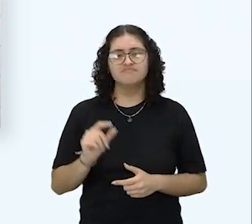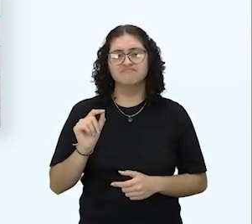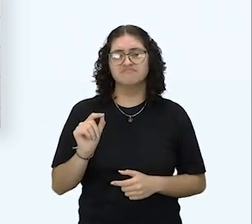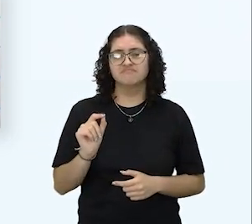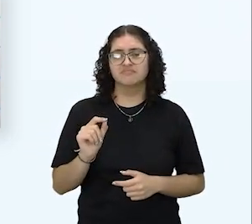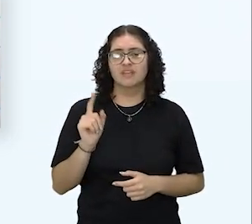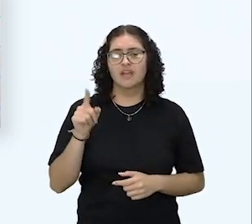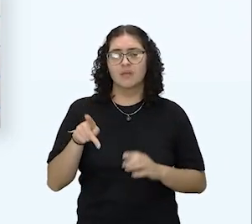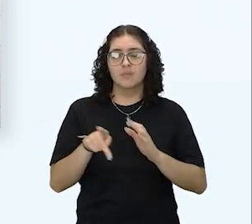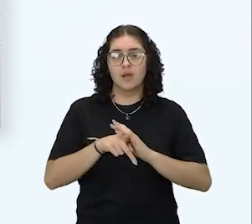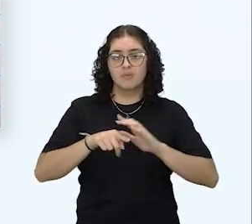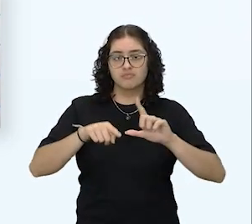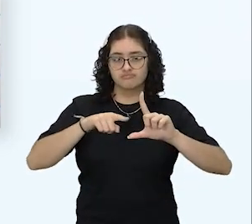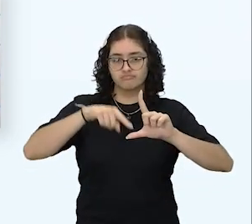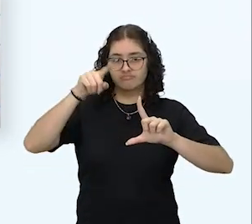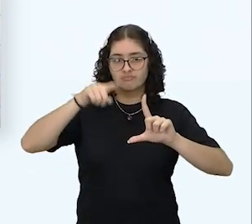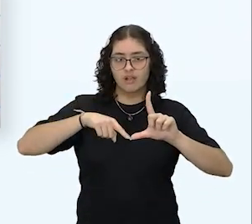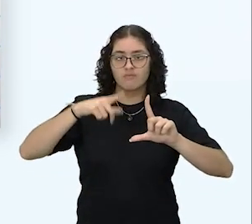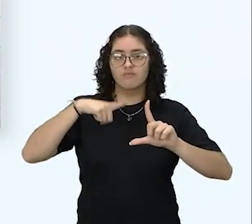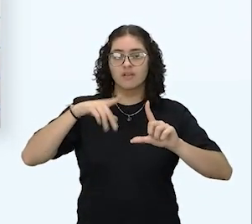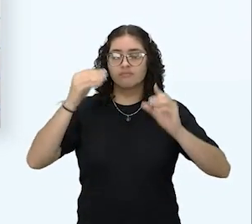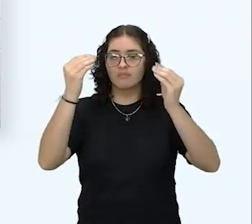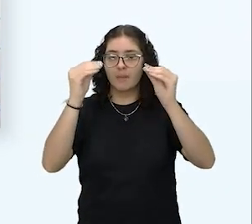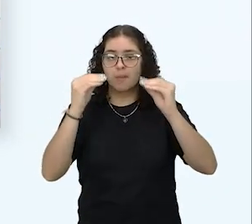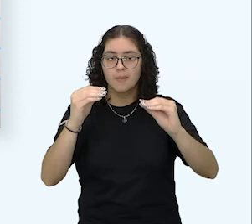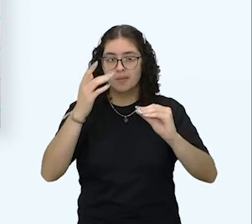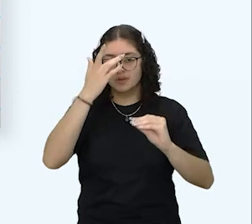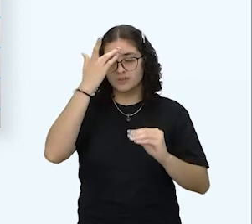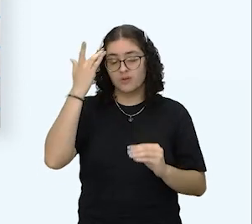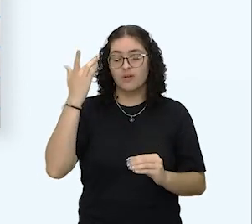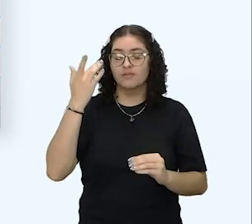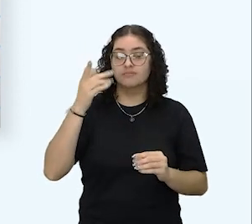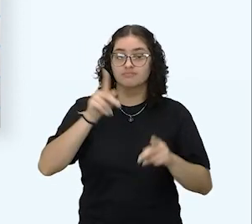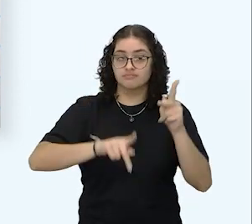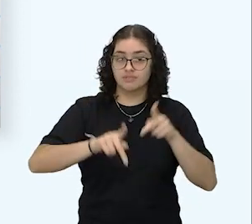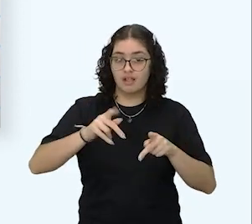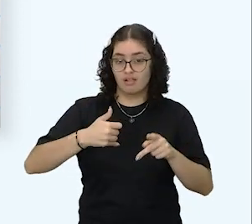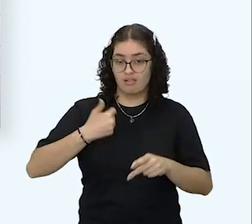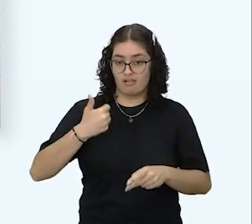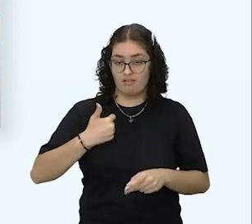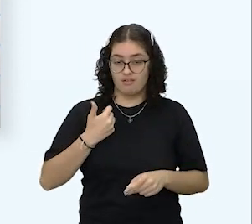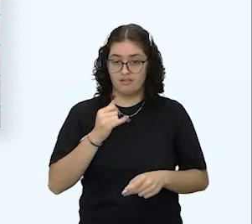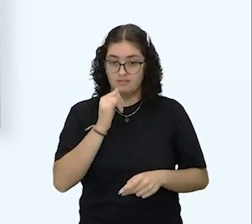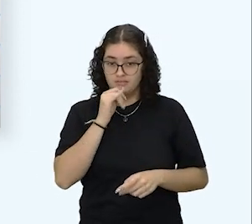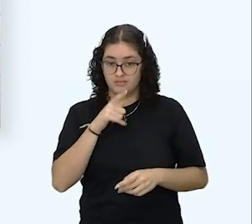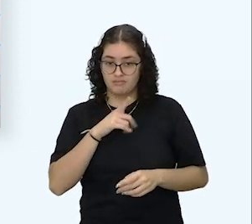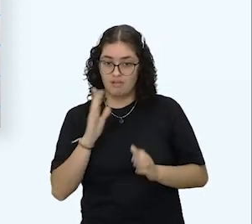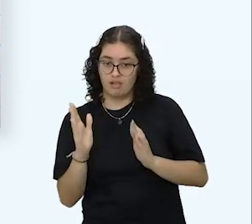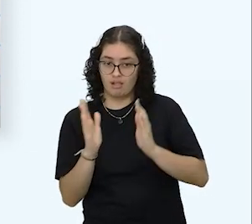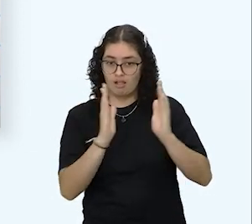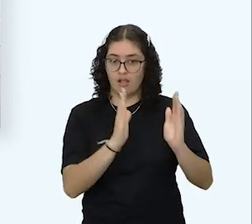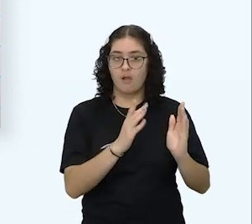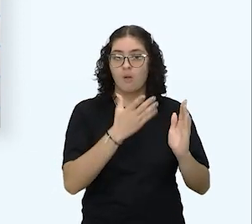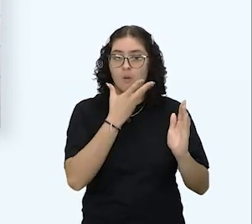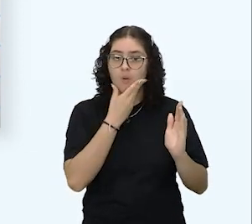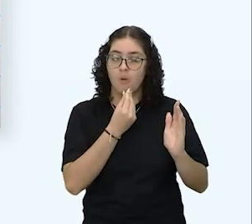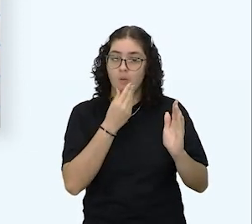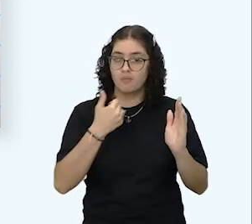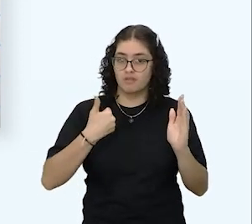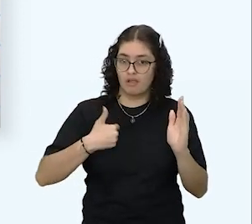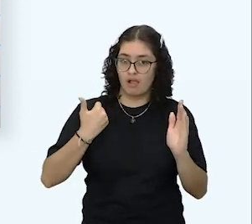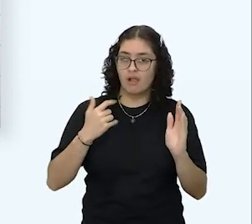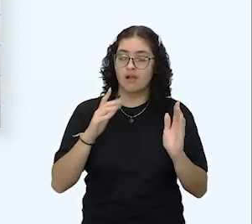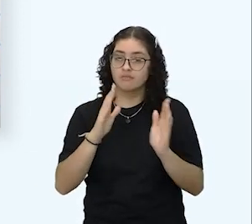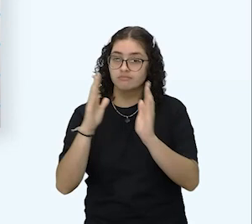é um gráfico que mostra a distribuição de uma população por idades. De um lado fica a proporção de homens em cada faixa etária e